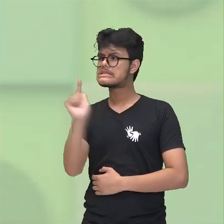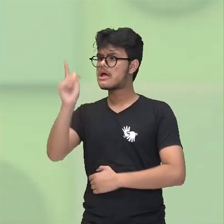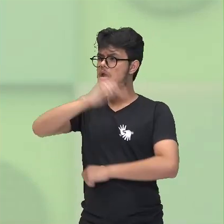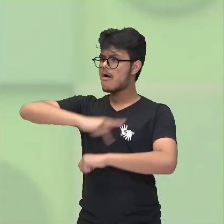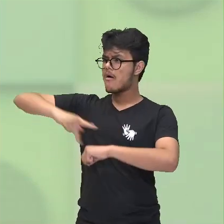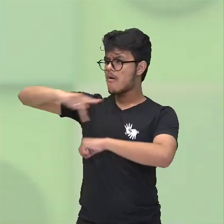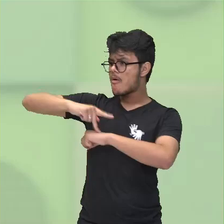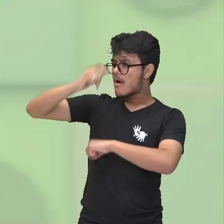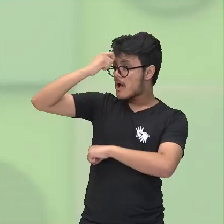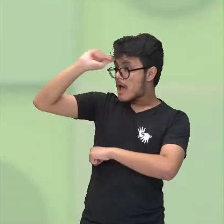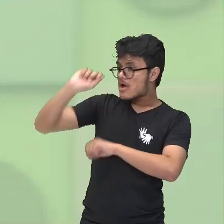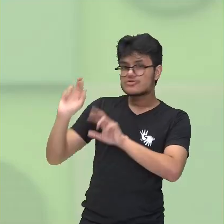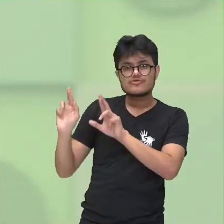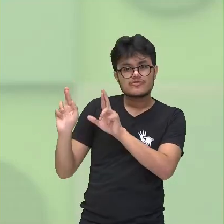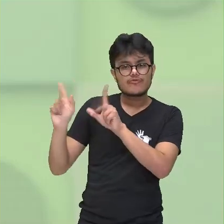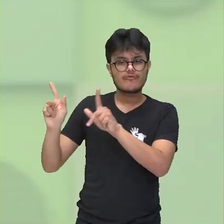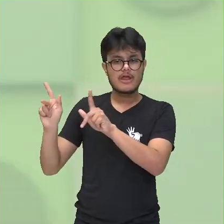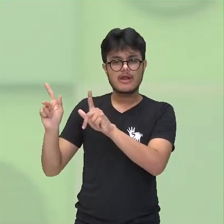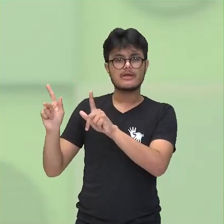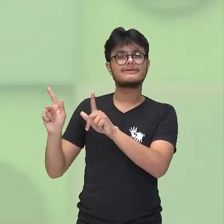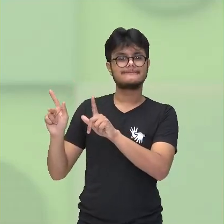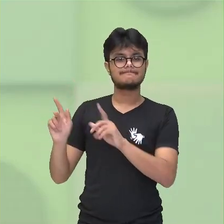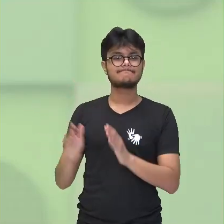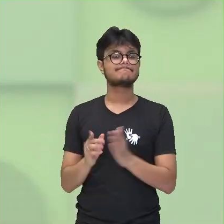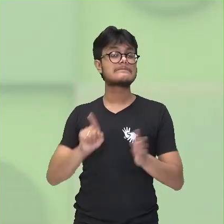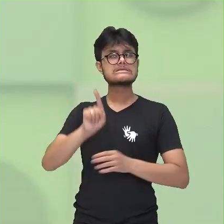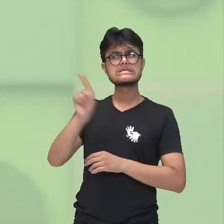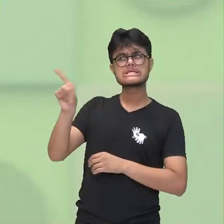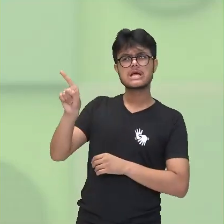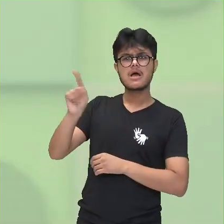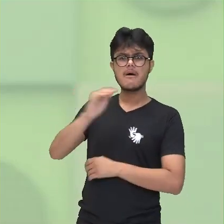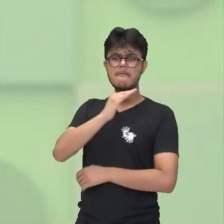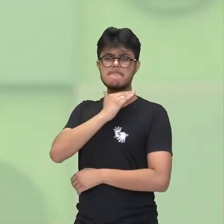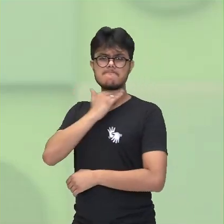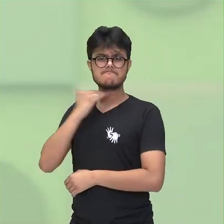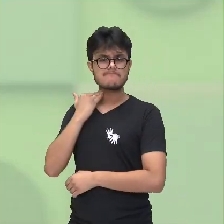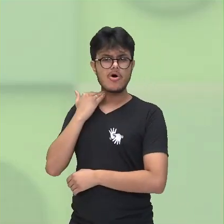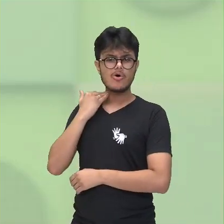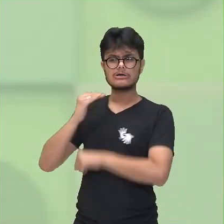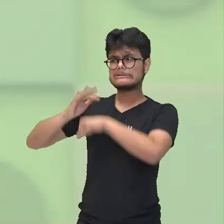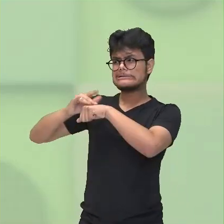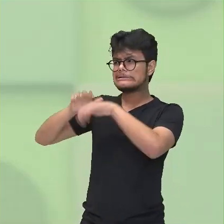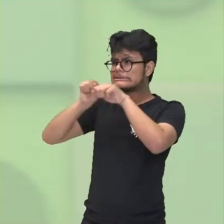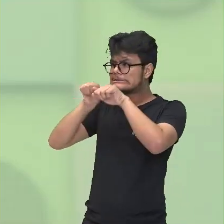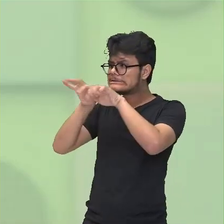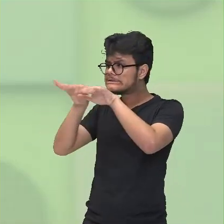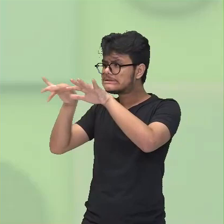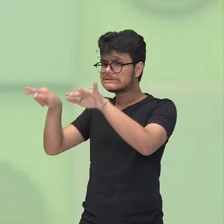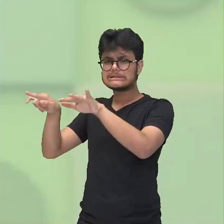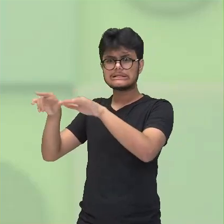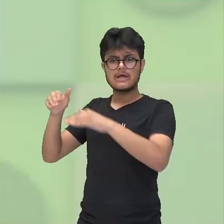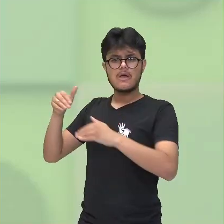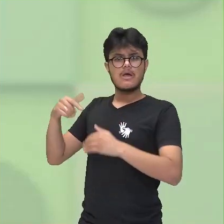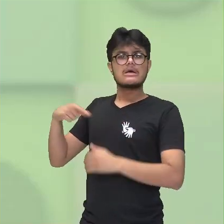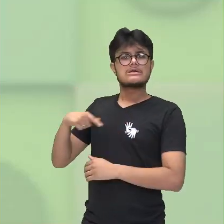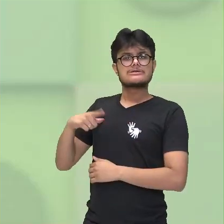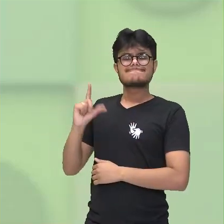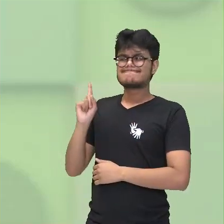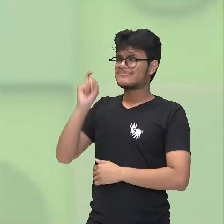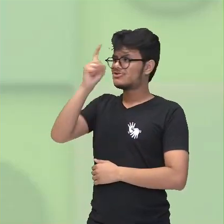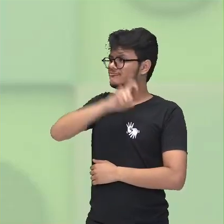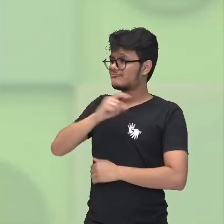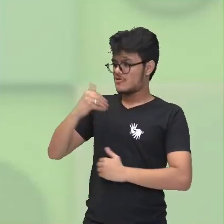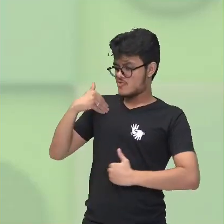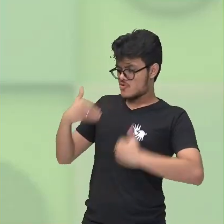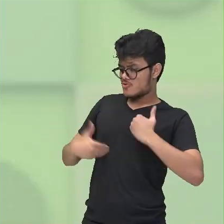Então, lembrando que esse Plasmodium falciparum lá na África, ele causa muito mais doenças, porque o organismo ele tem mais dificuldade em